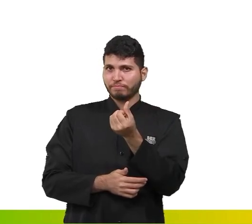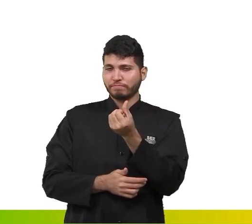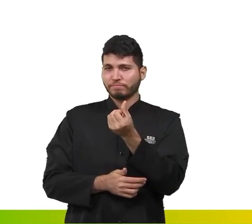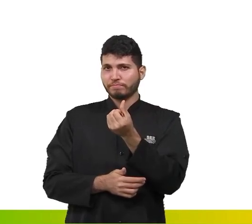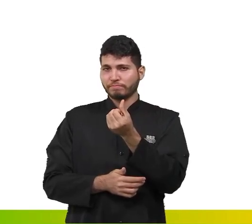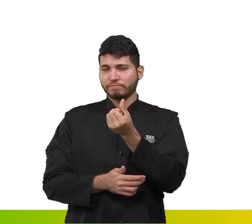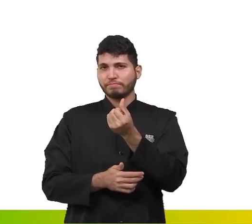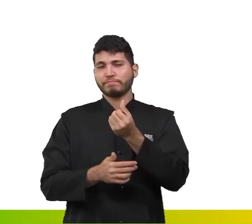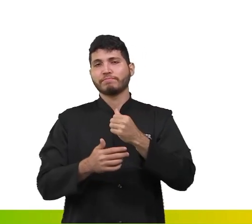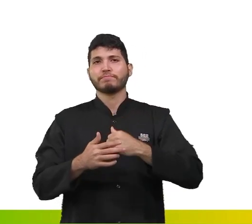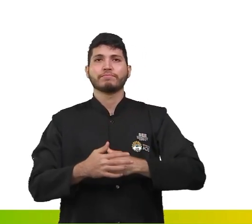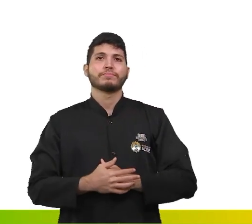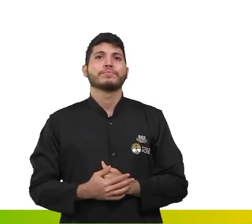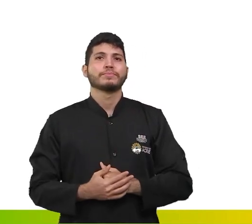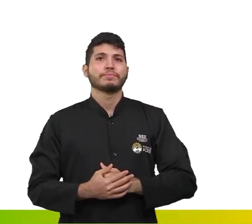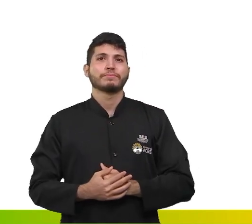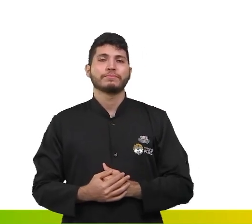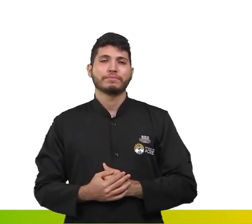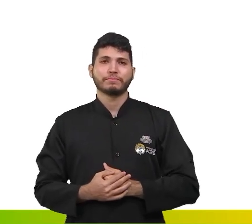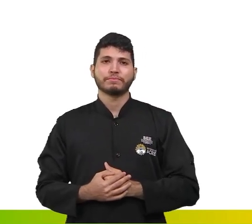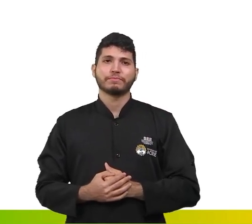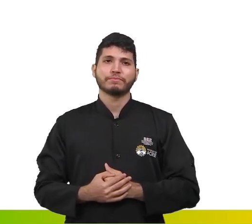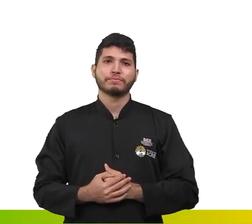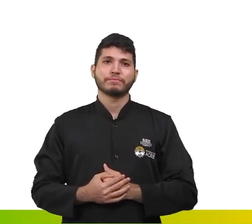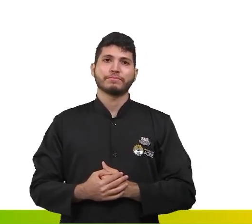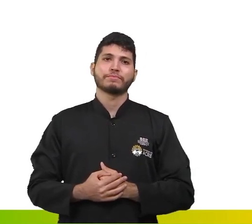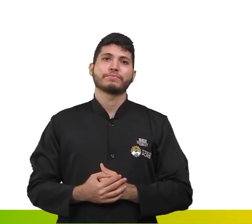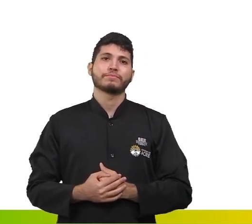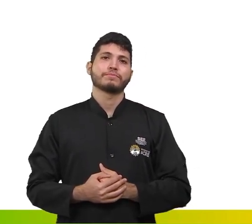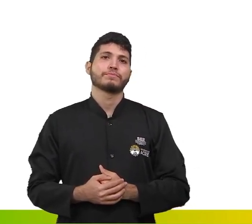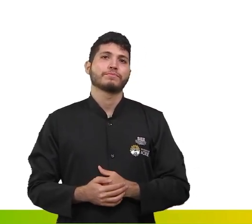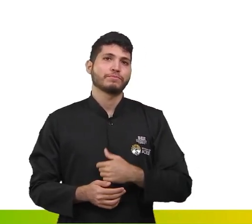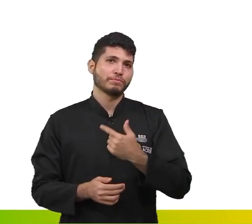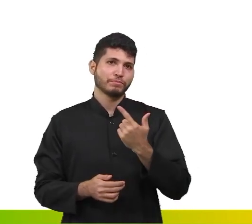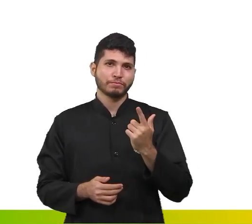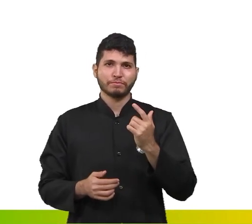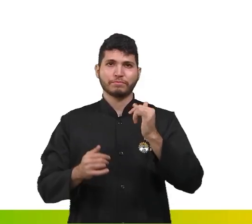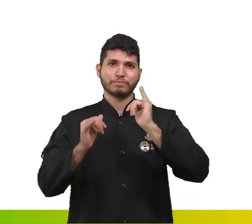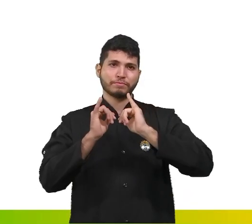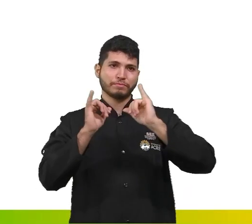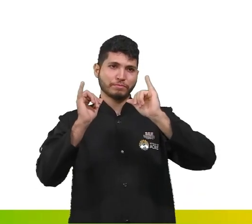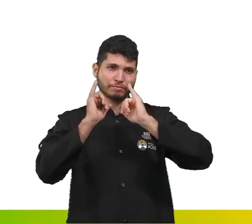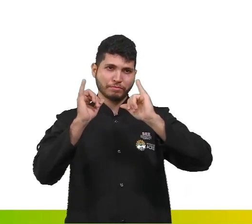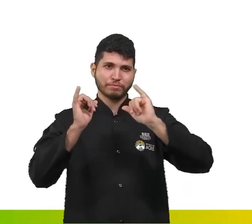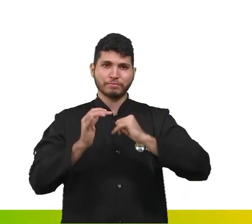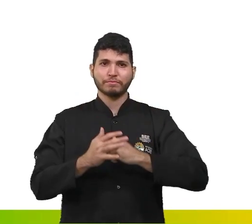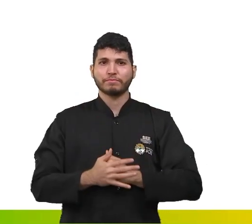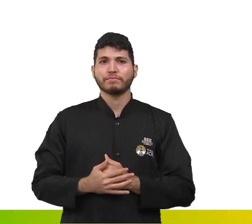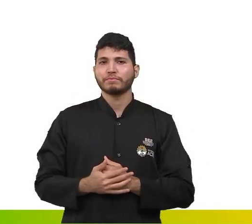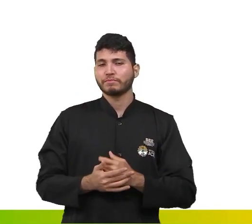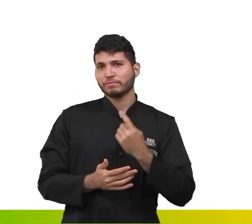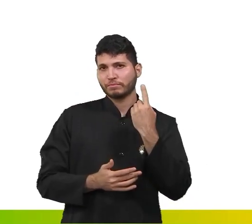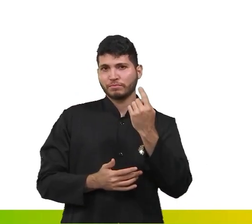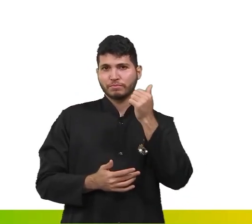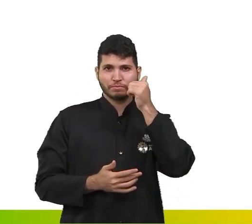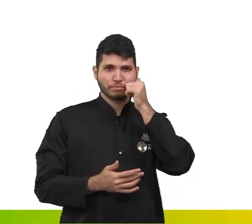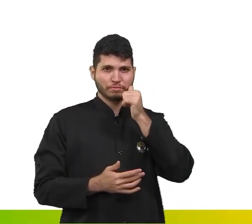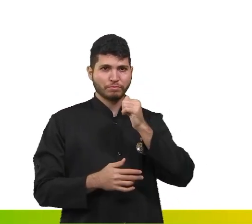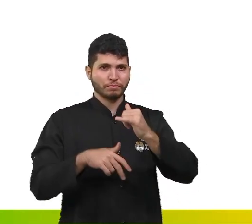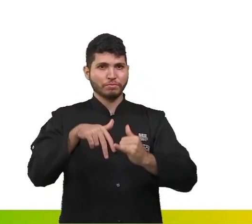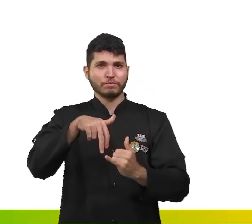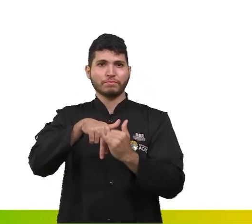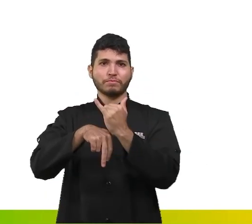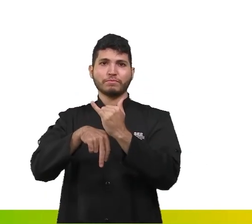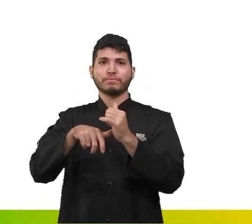no nosso slide. A outra manchete diz o seguinte: uma mulher é vítima de